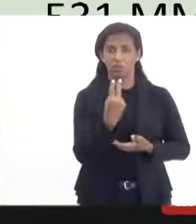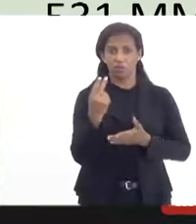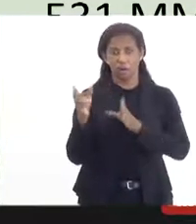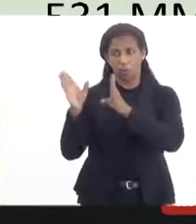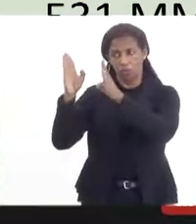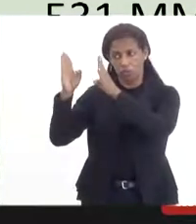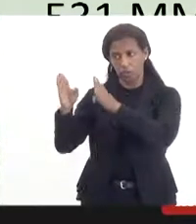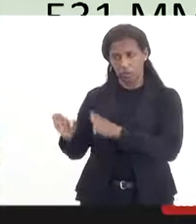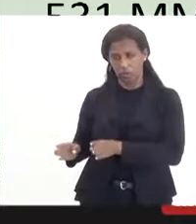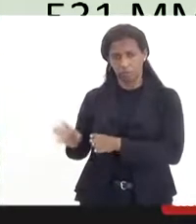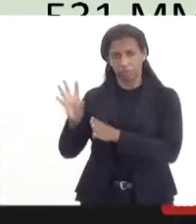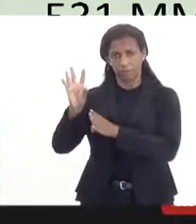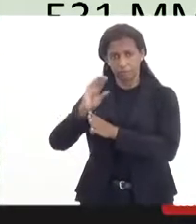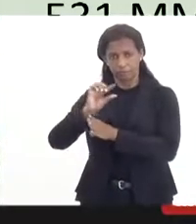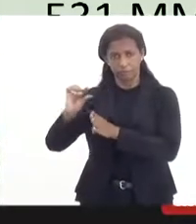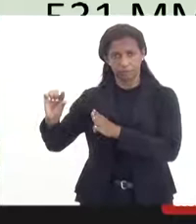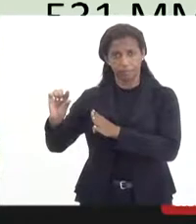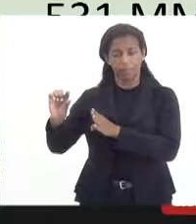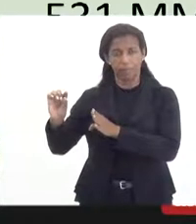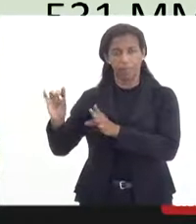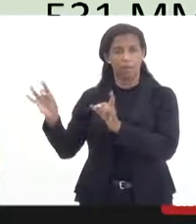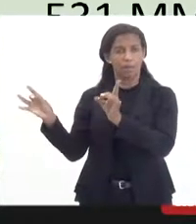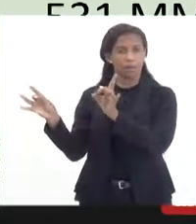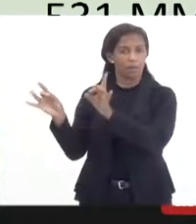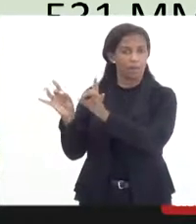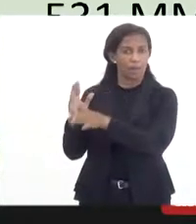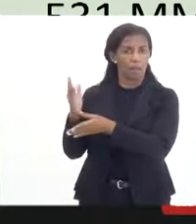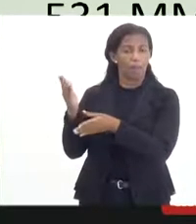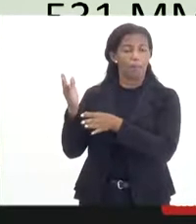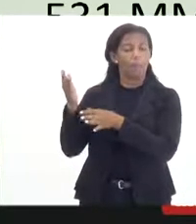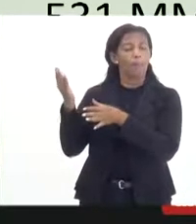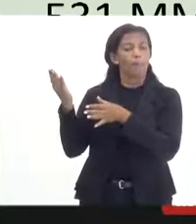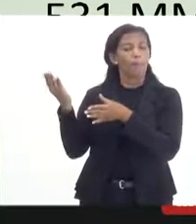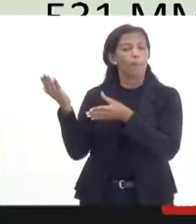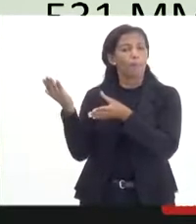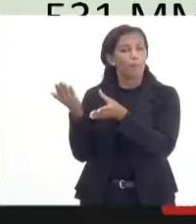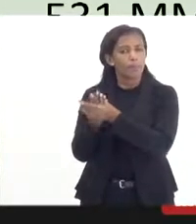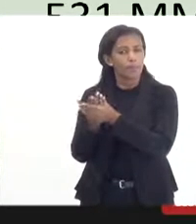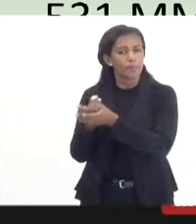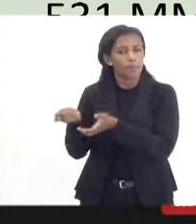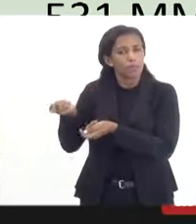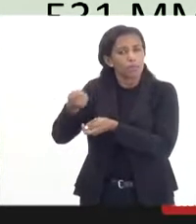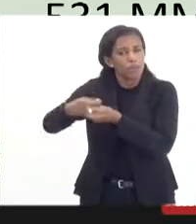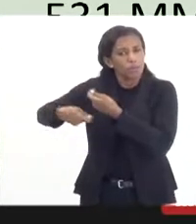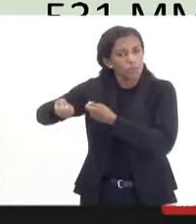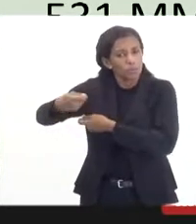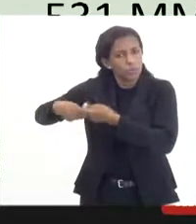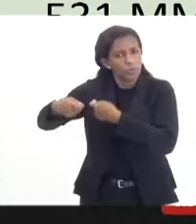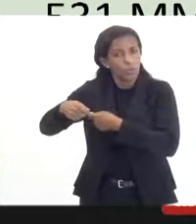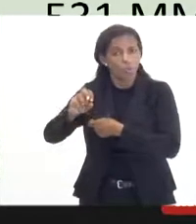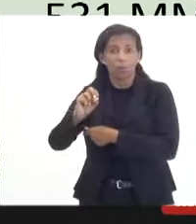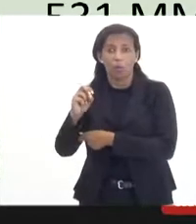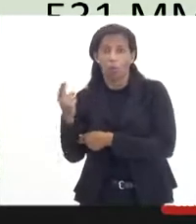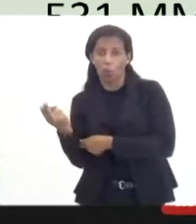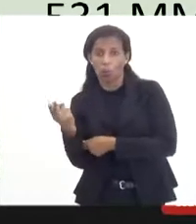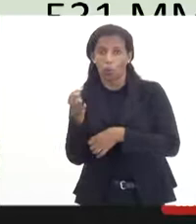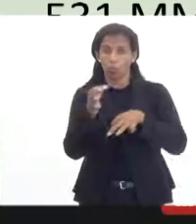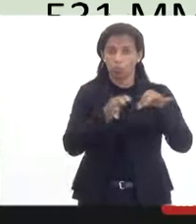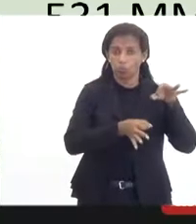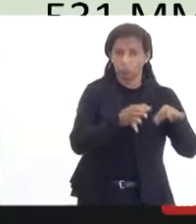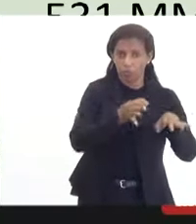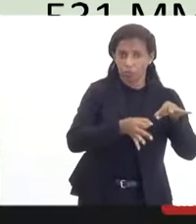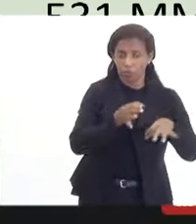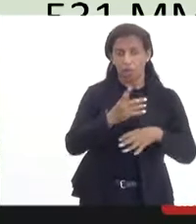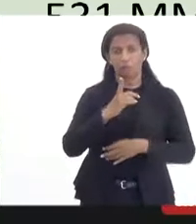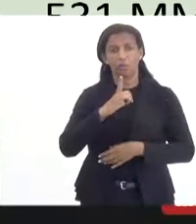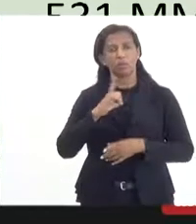direita, encerrando processos quer estivessem em fase administrativa, quer estivessem em fase judicial. E temos também,